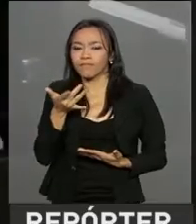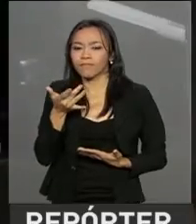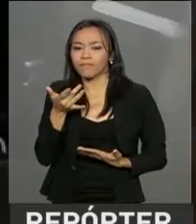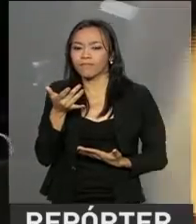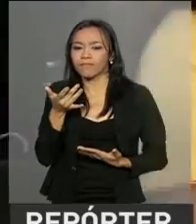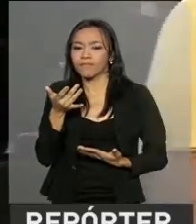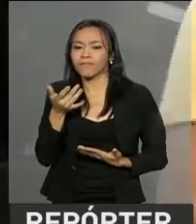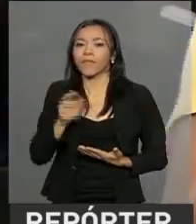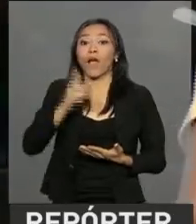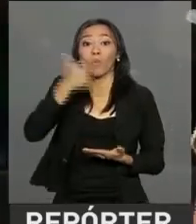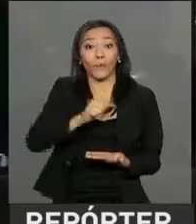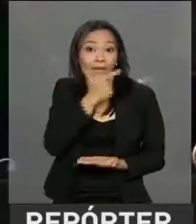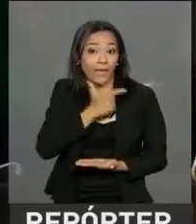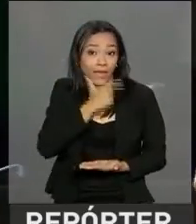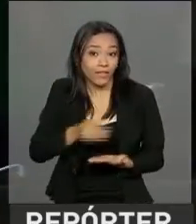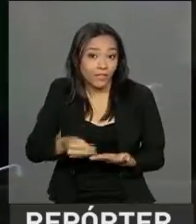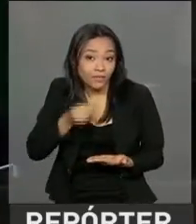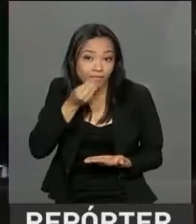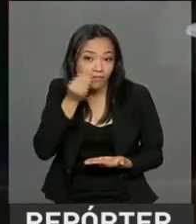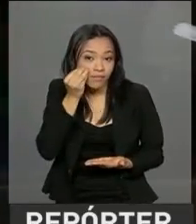Vamos no queijo.